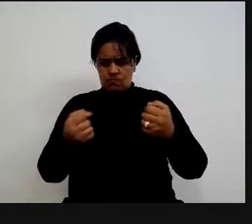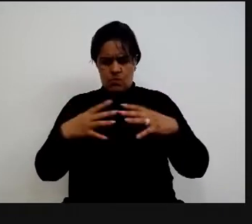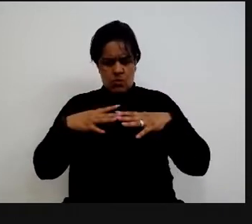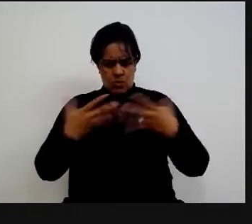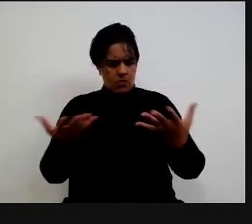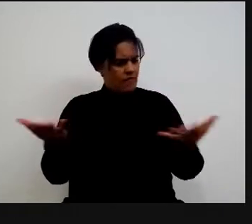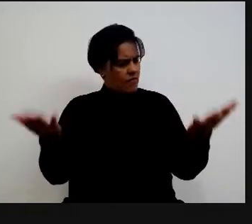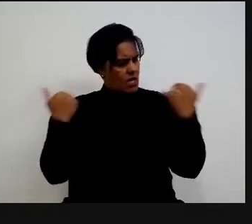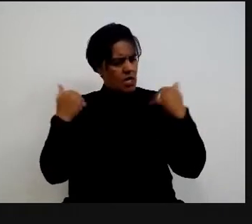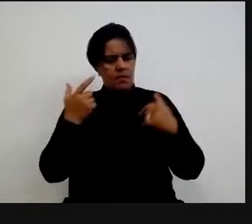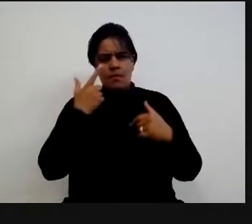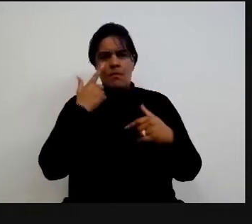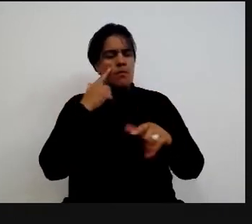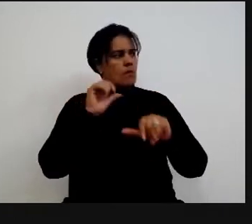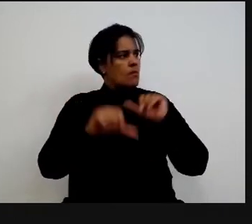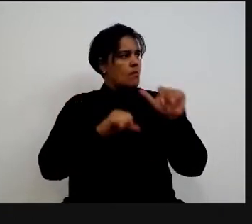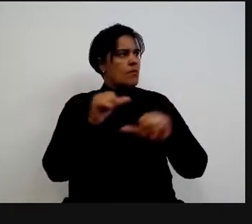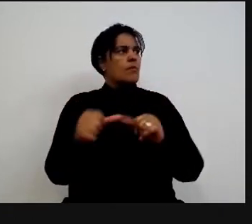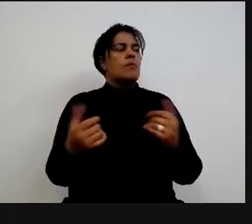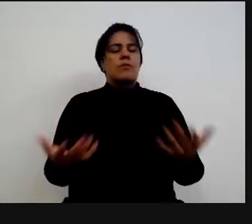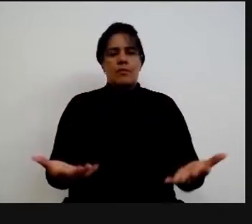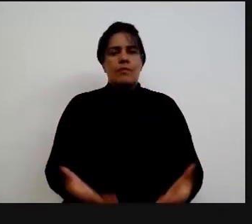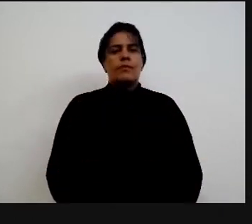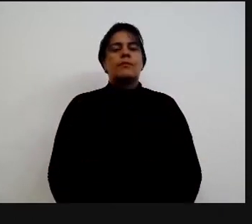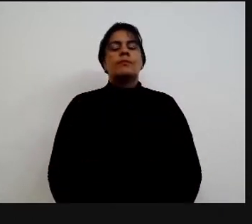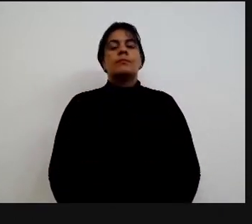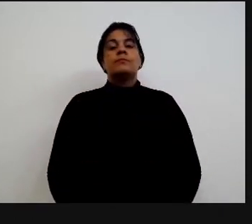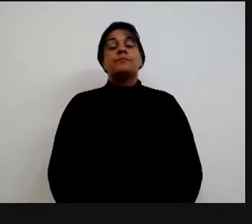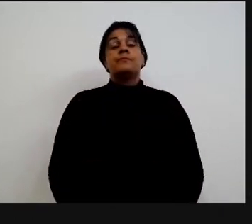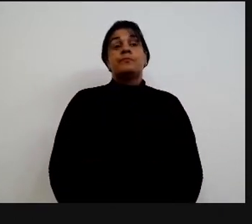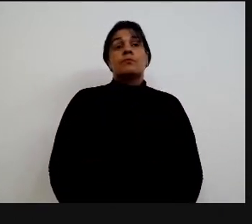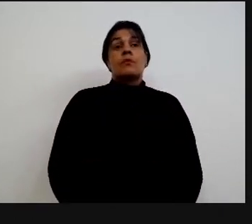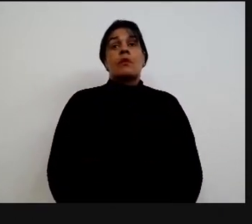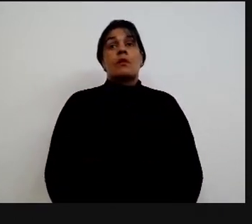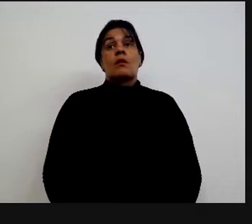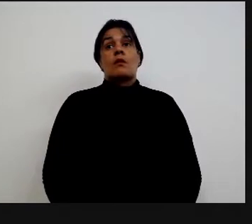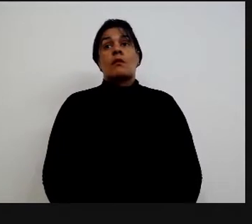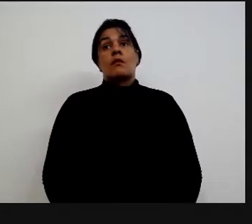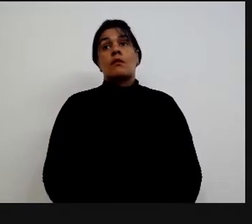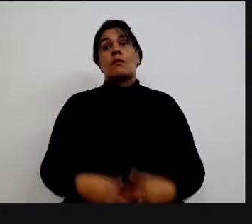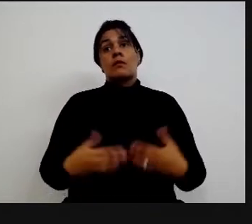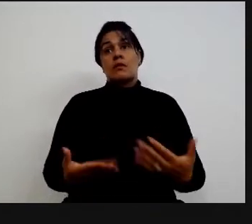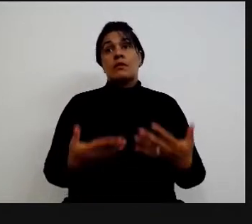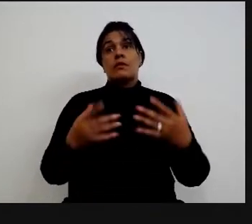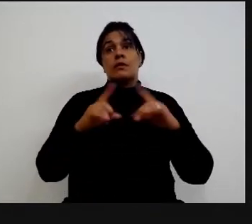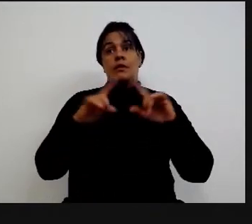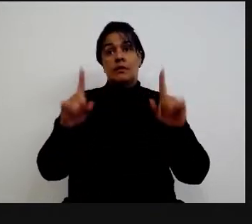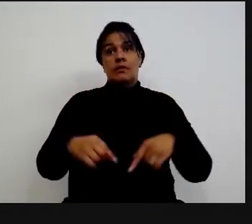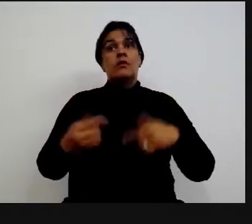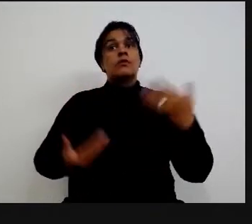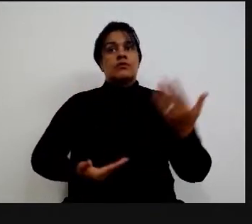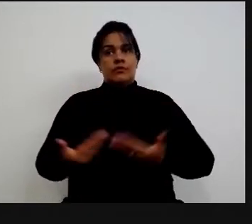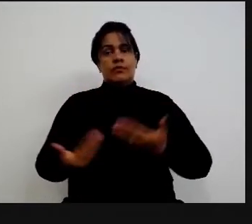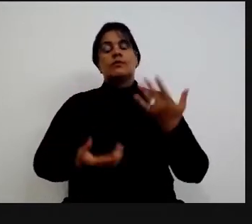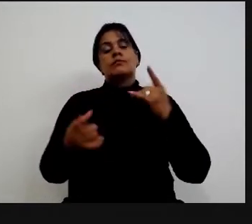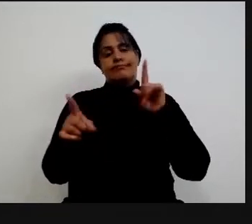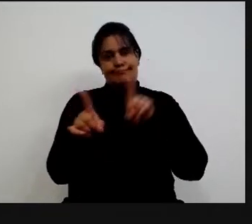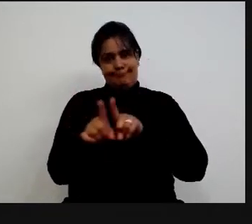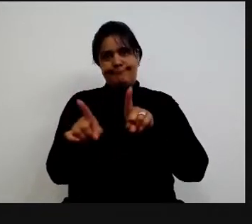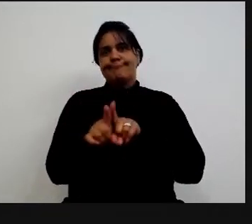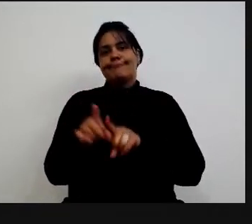e, né? Mais força total, né? E os funcionários também, né? Ali